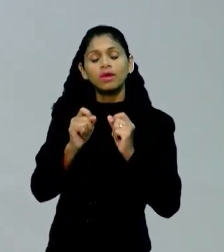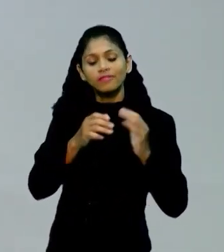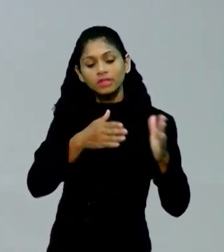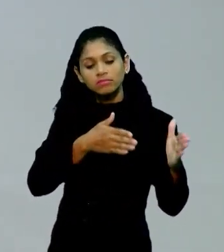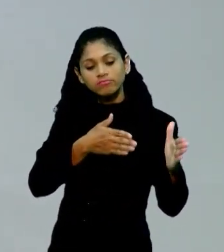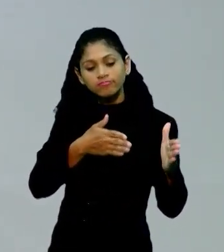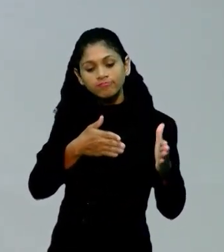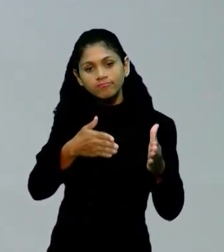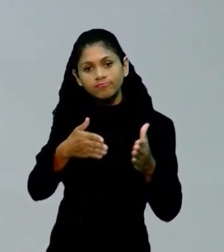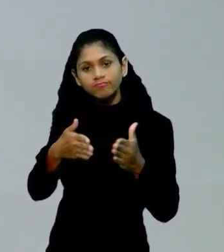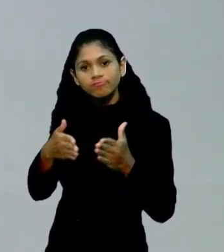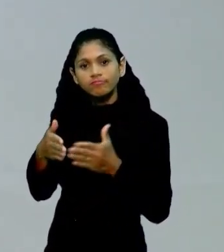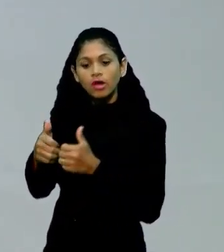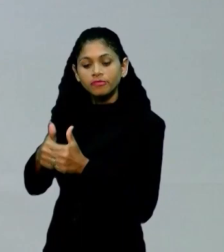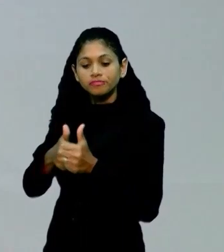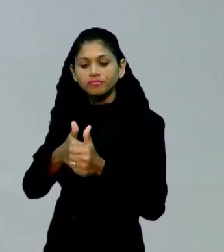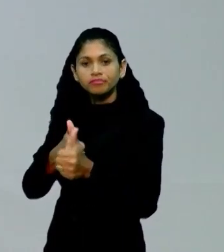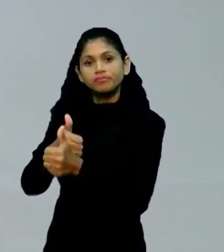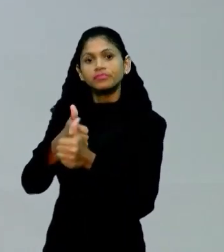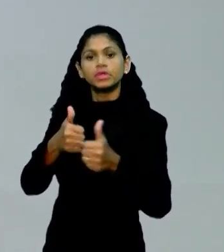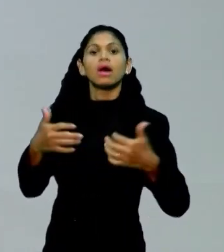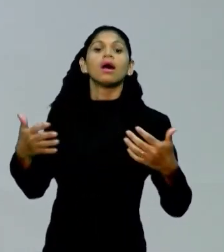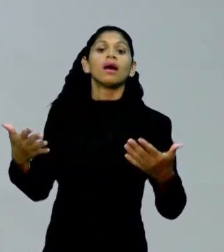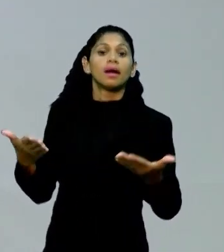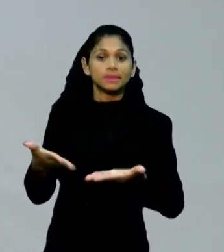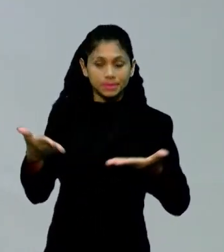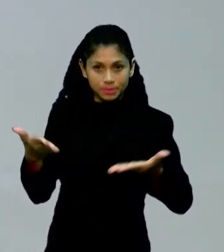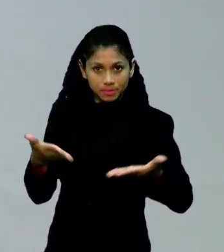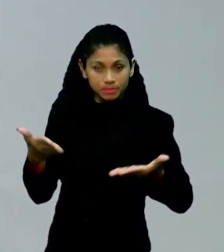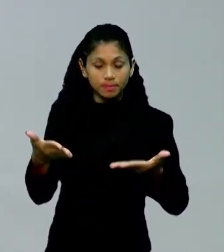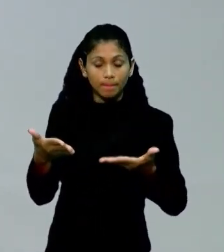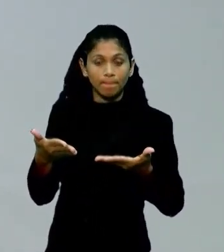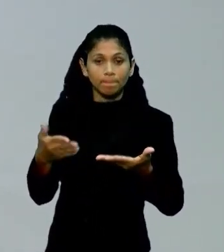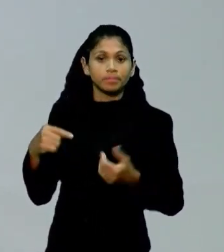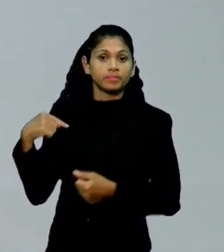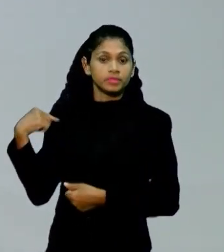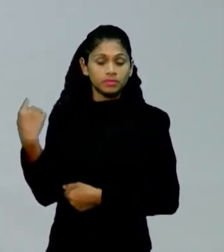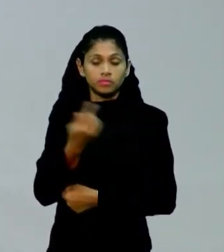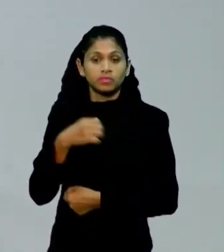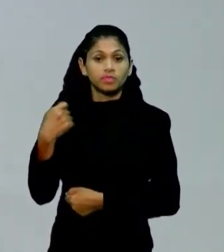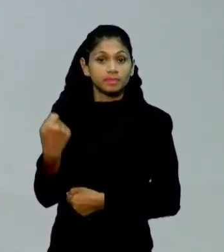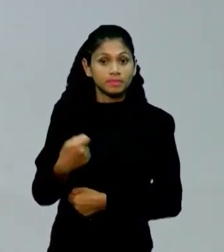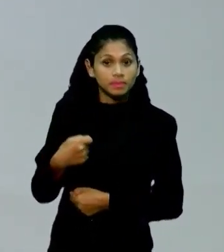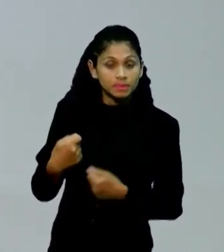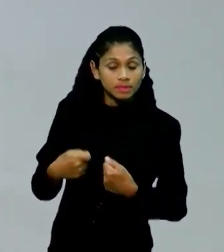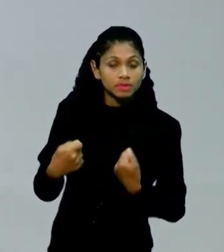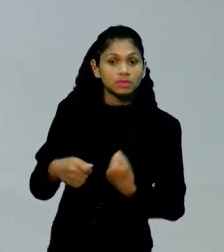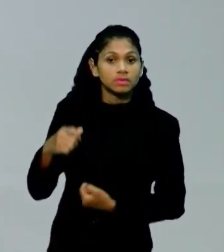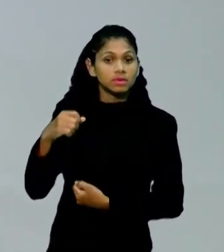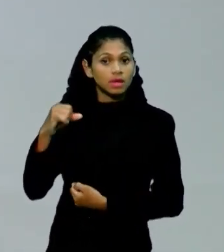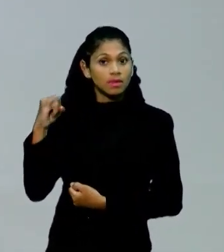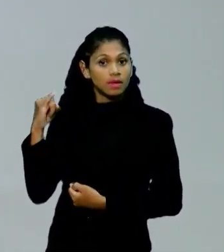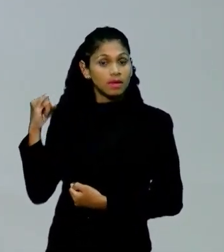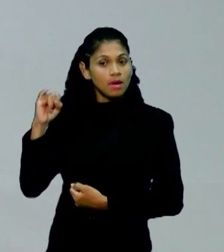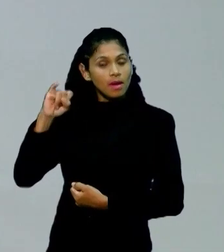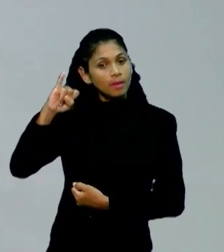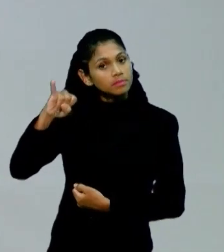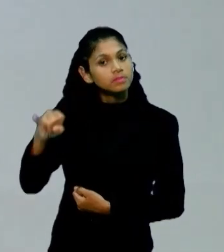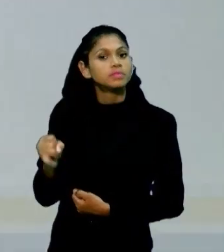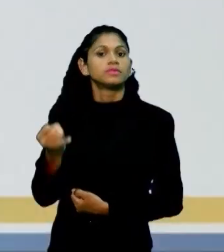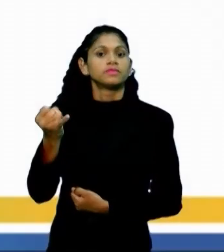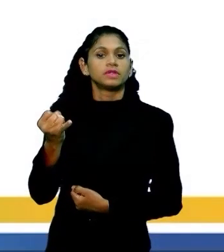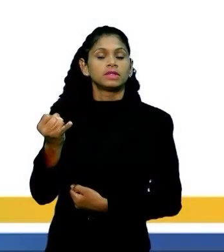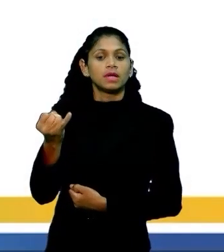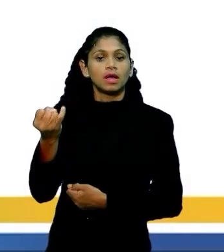acompanhar a vivência e vocês tem que apenas segmentar ou aproveitar aquele aprendizado aquele conhecimento e aplicar no seu dia a